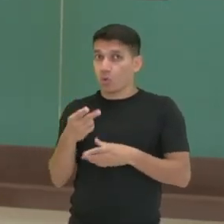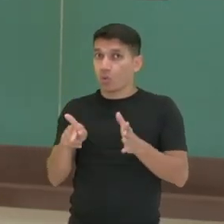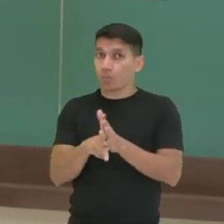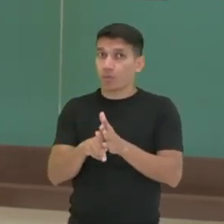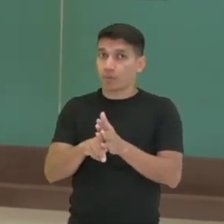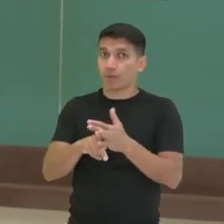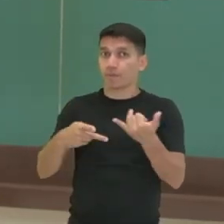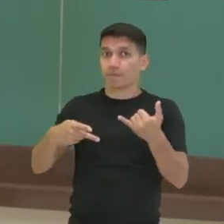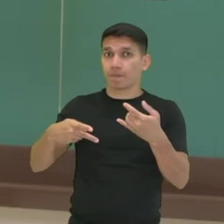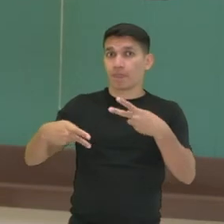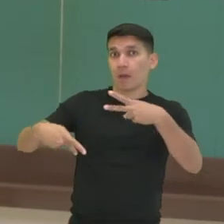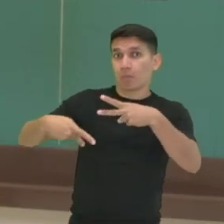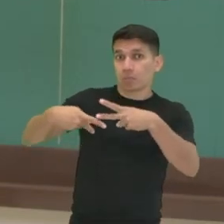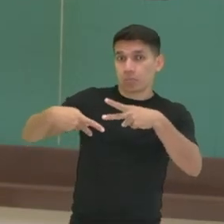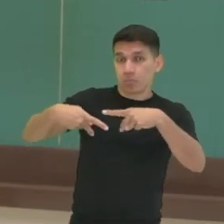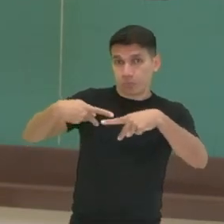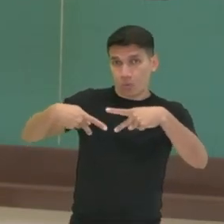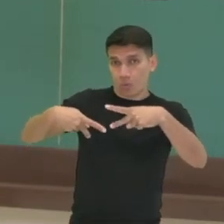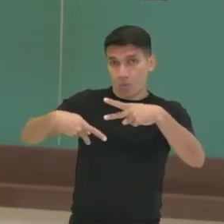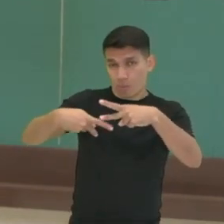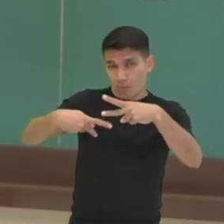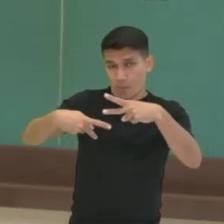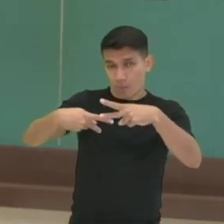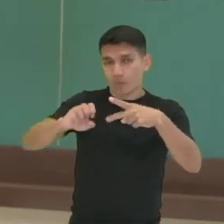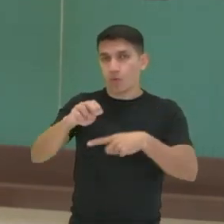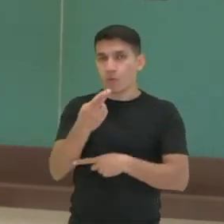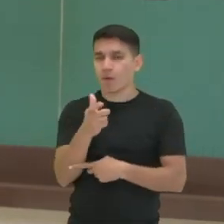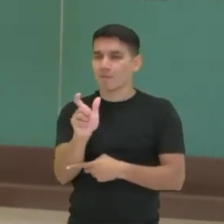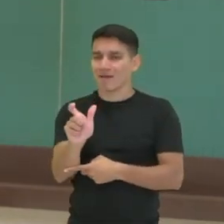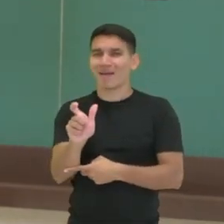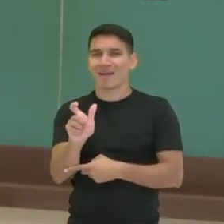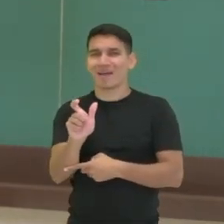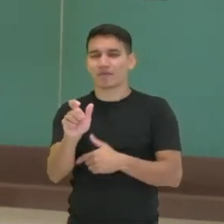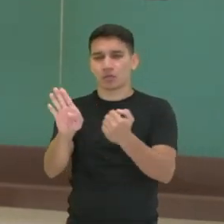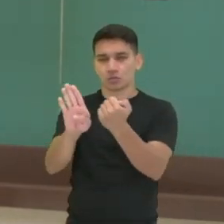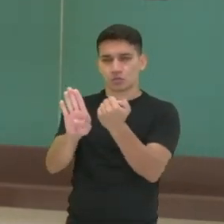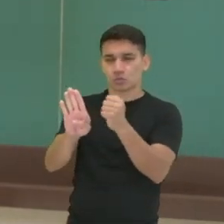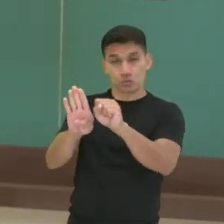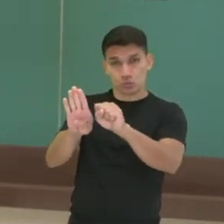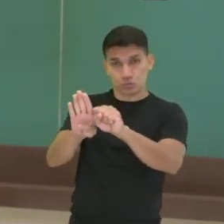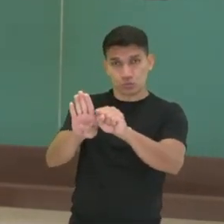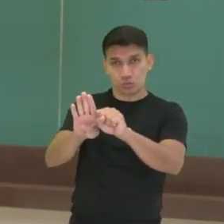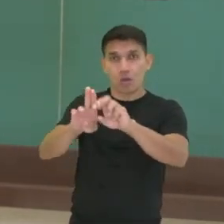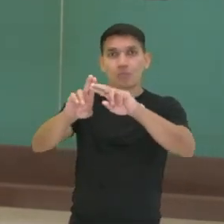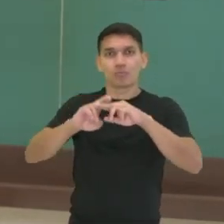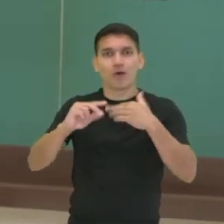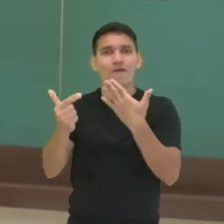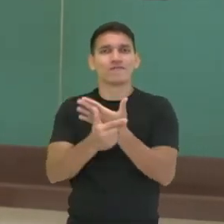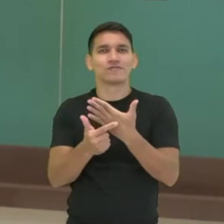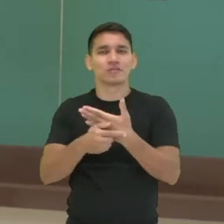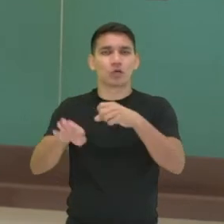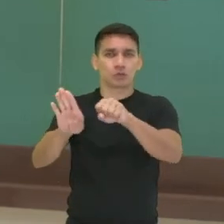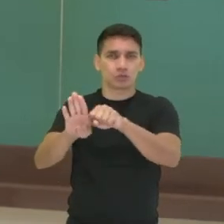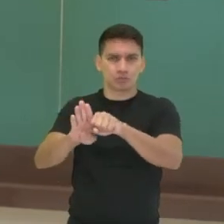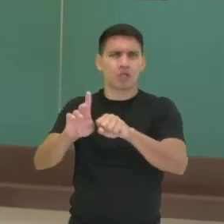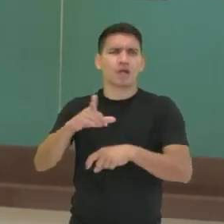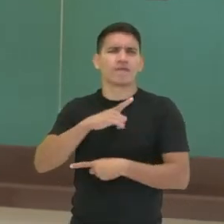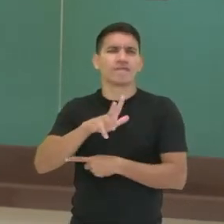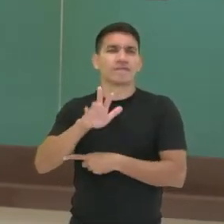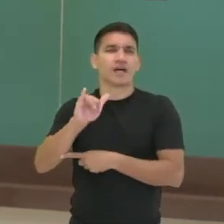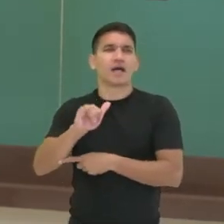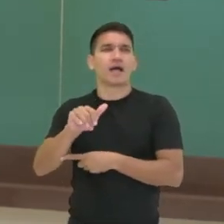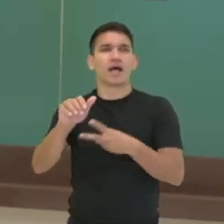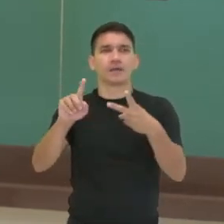pronome substantivo ou ainda uma palavra substantivada. Por isso que tem a função substantiva. Temos a adjetiva,